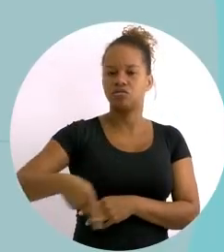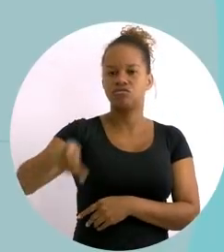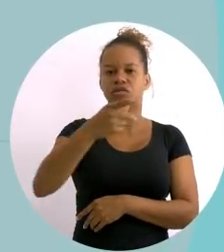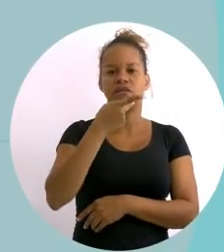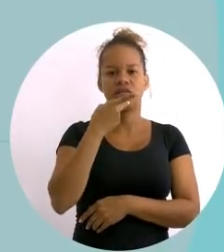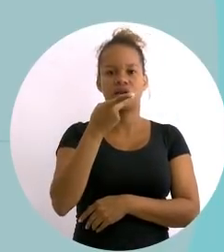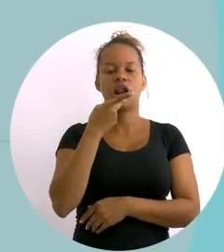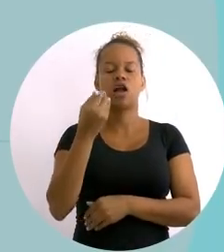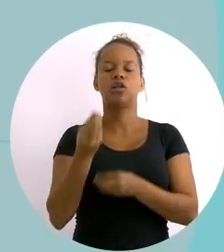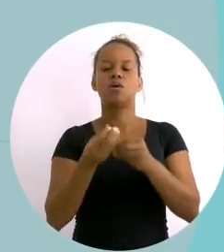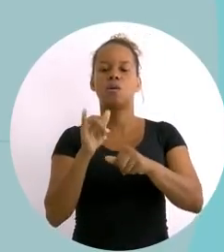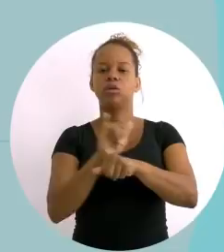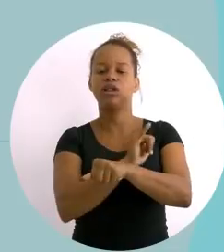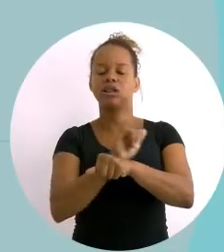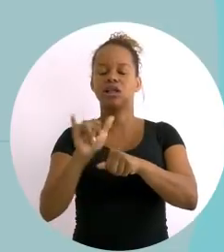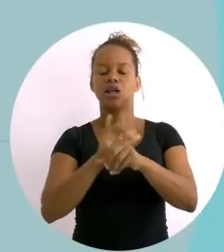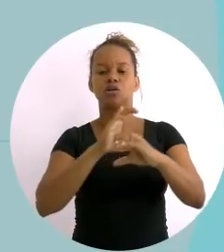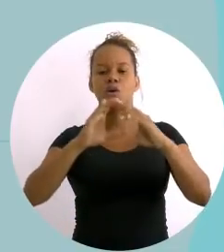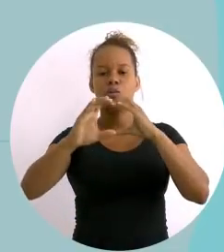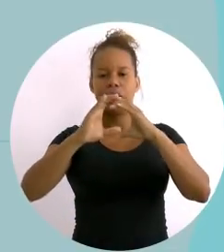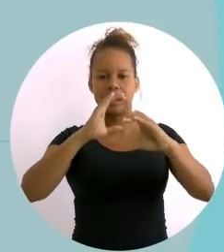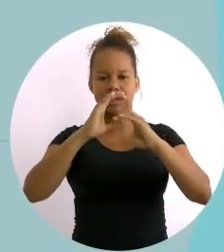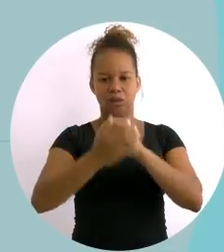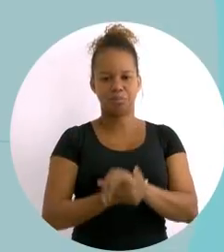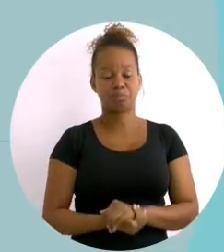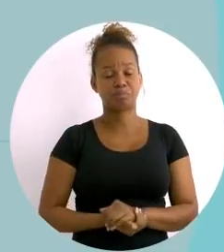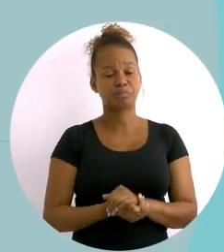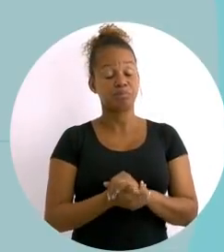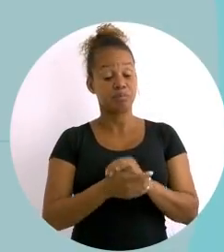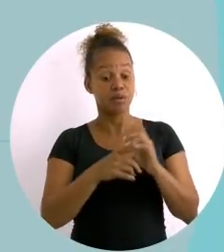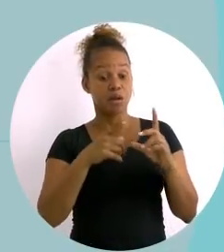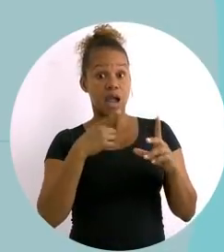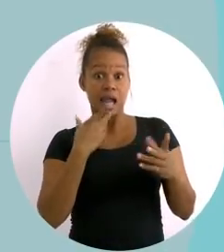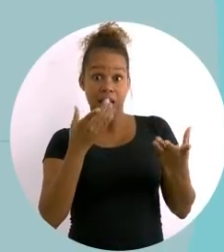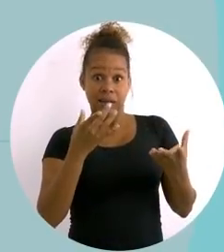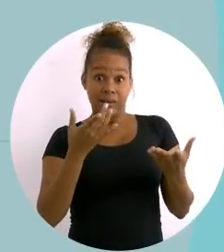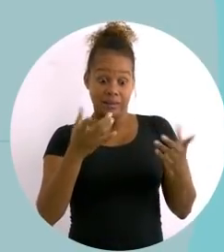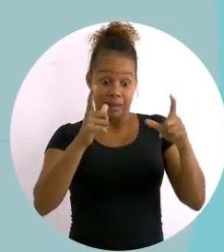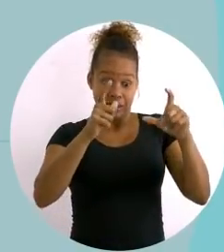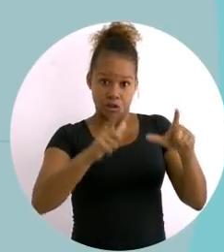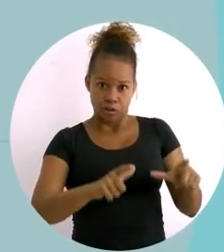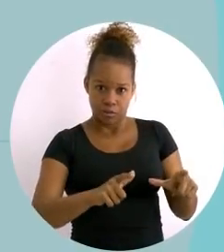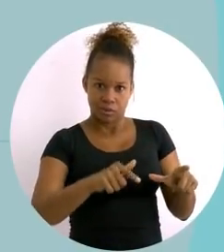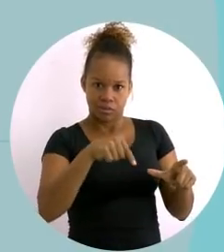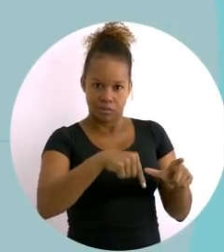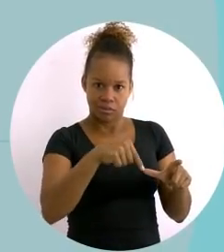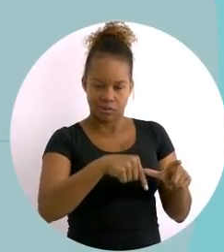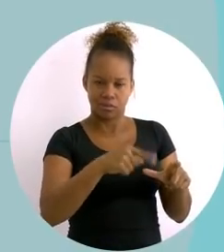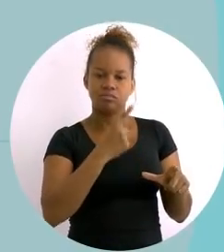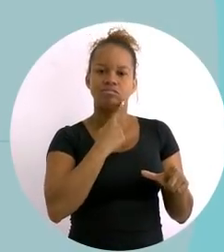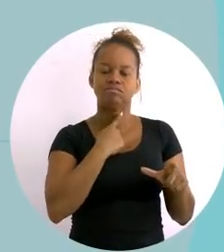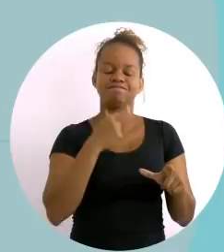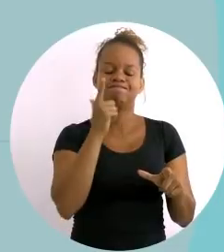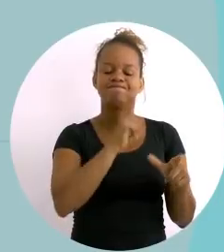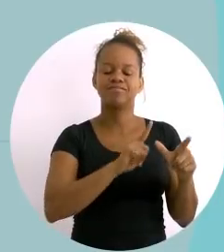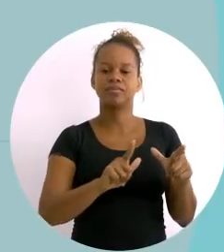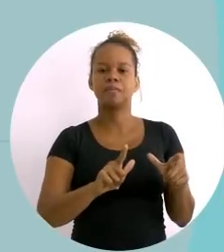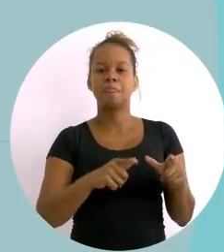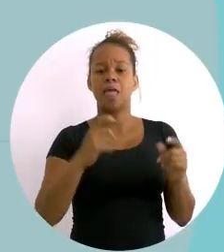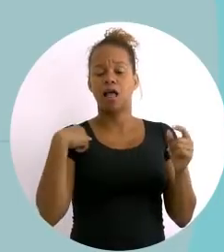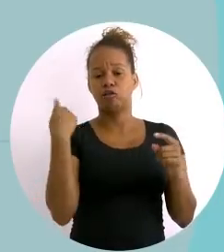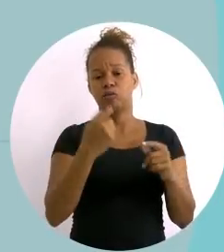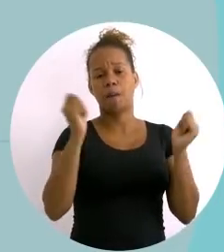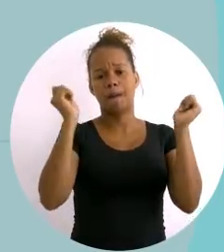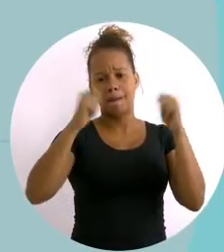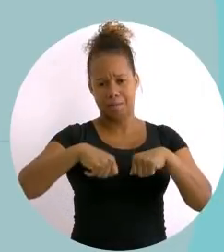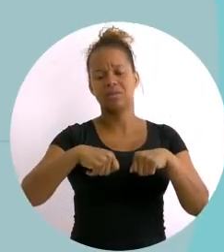sobre estratégias de comunicação. Com relação a esses passos para alcançar um resultado desejado, a nossa